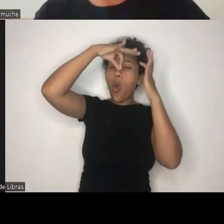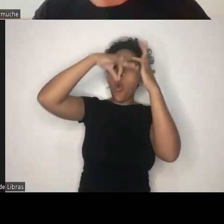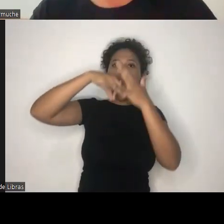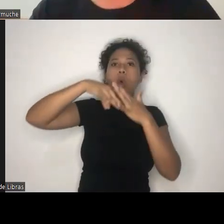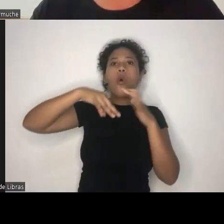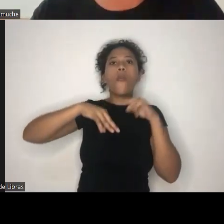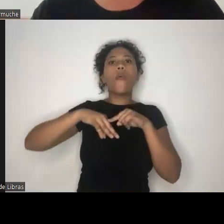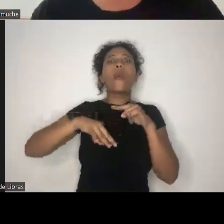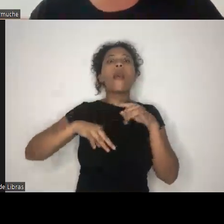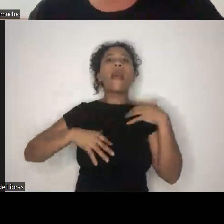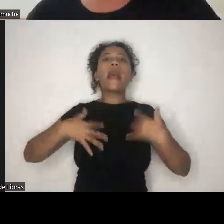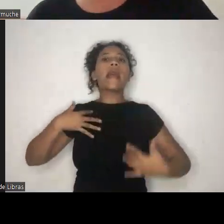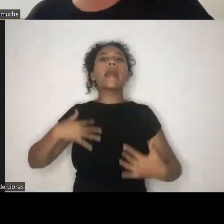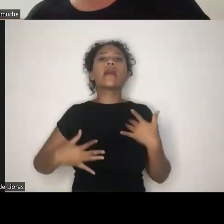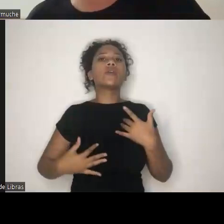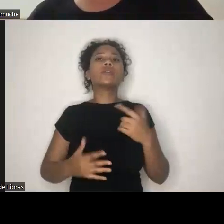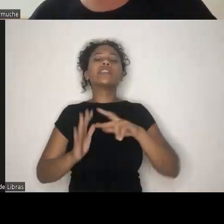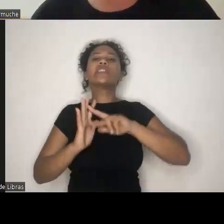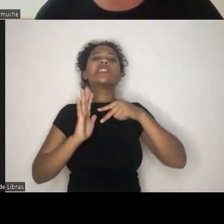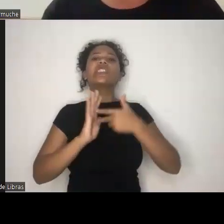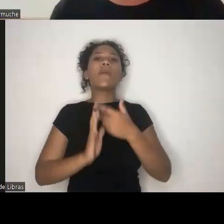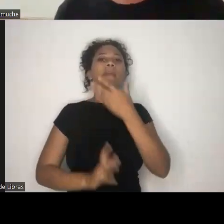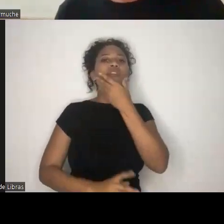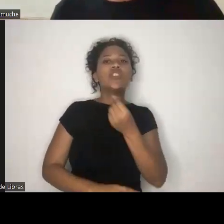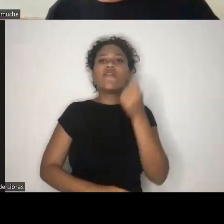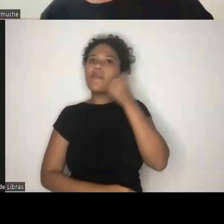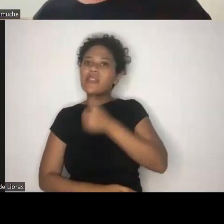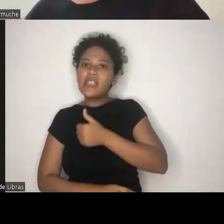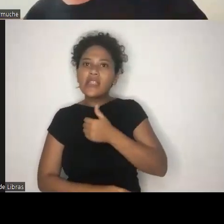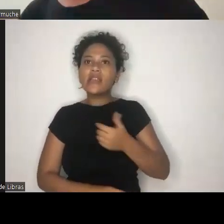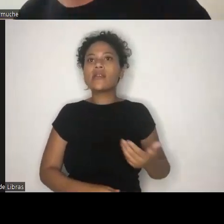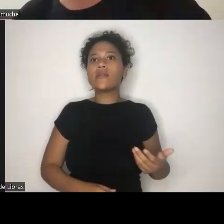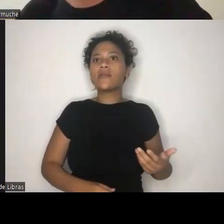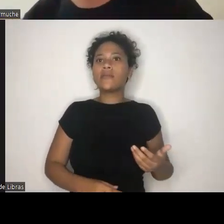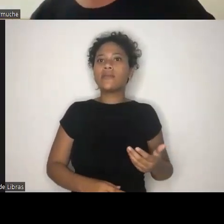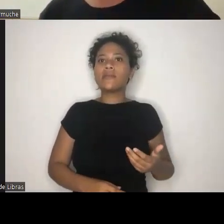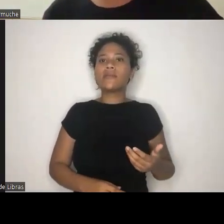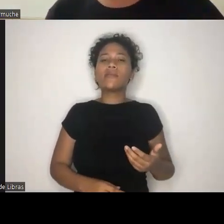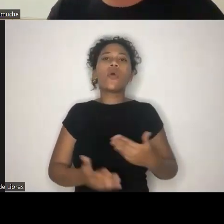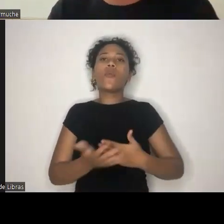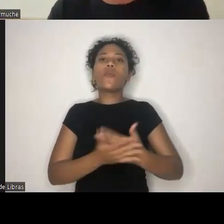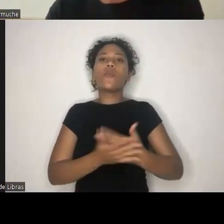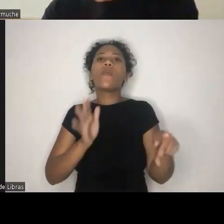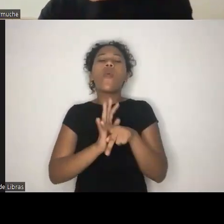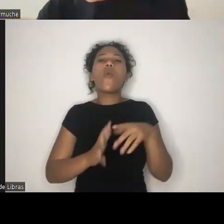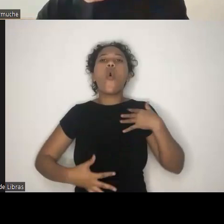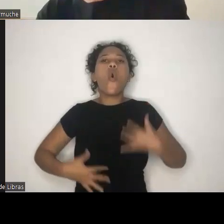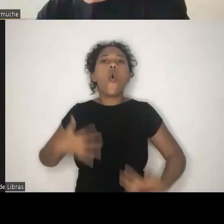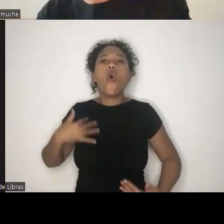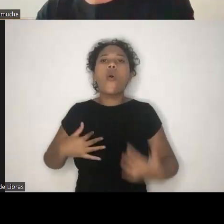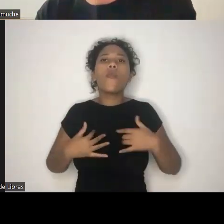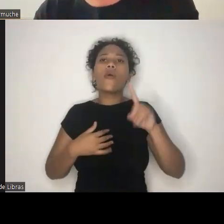não tem uma significação masculina e feminina começou a ser um corpo cósmico um corpo